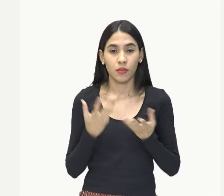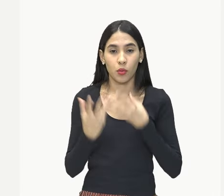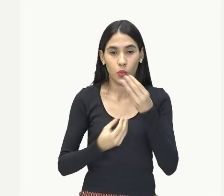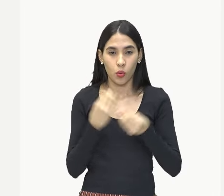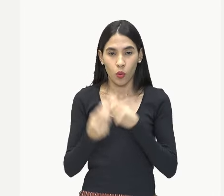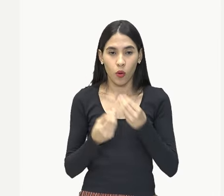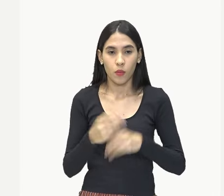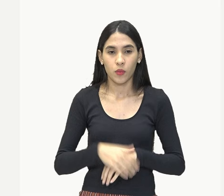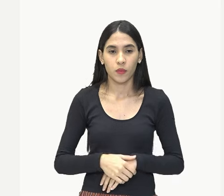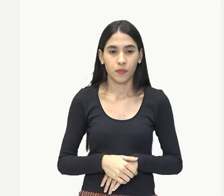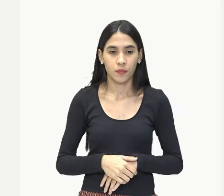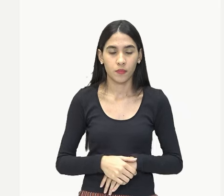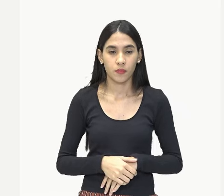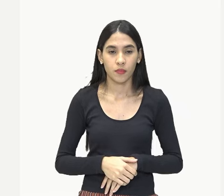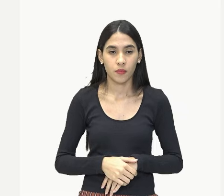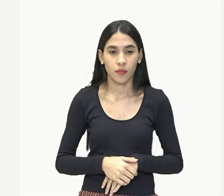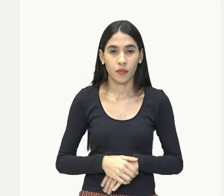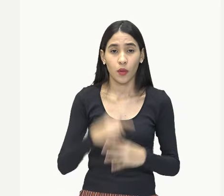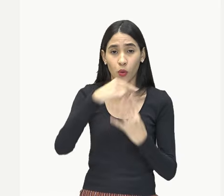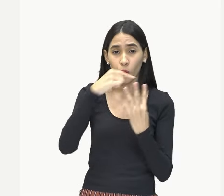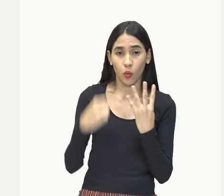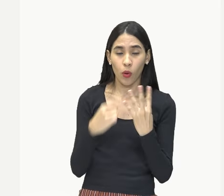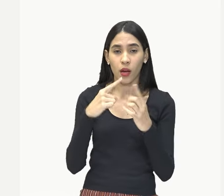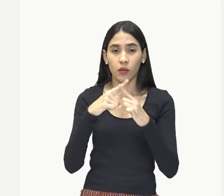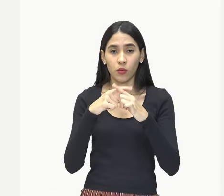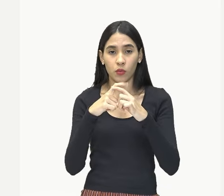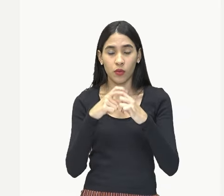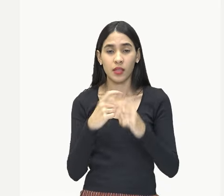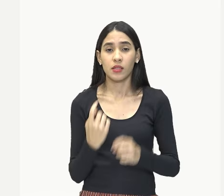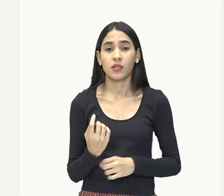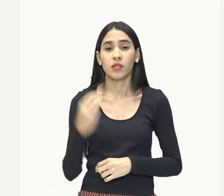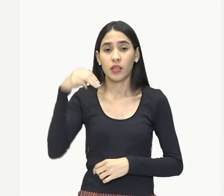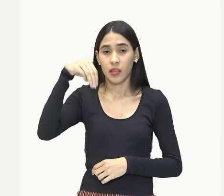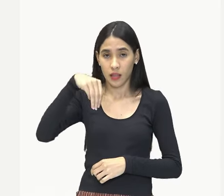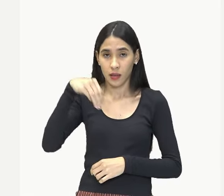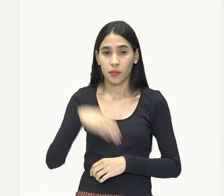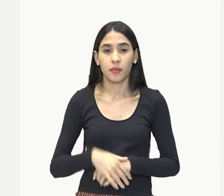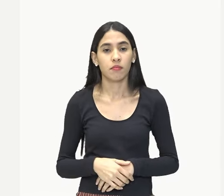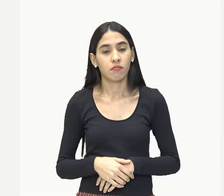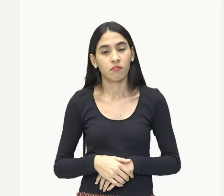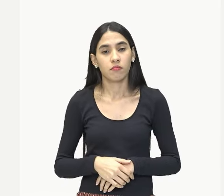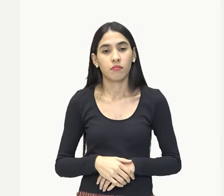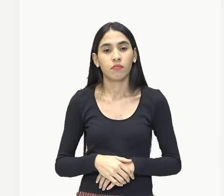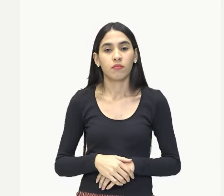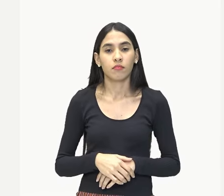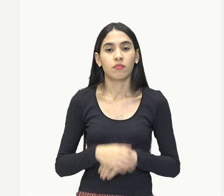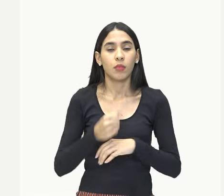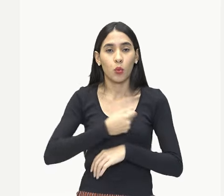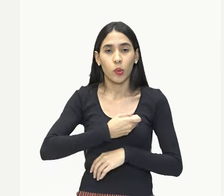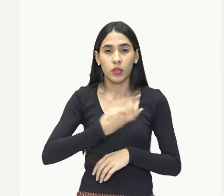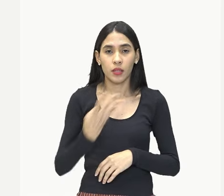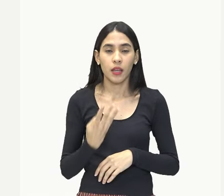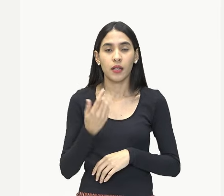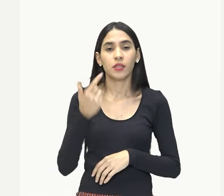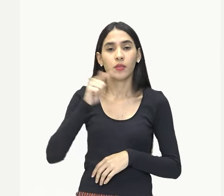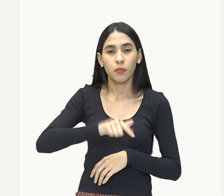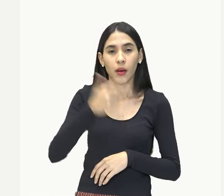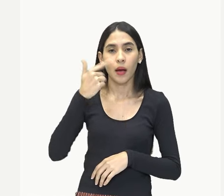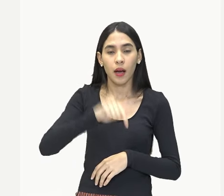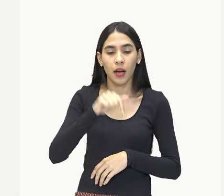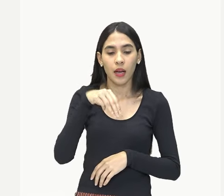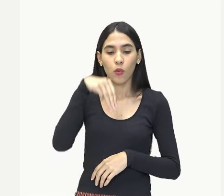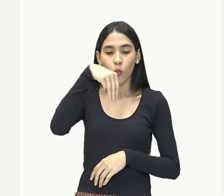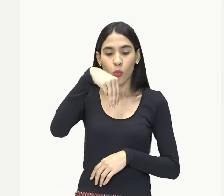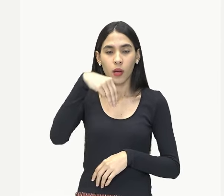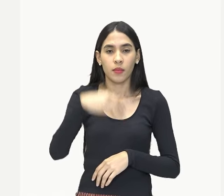Você tem aqui, ó, 4 vezes o M, que é nada mais do que a quantidade de vezes que o M